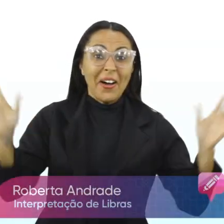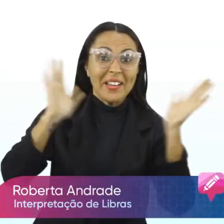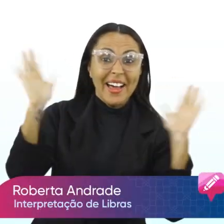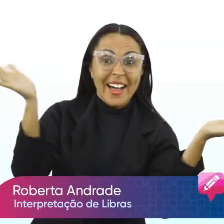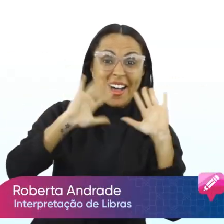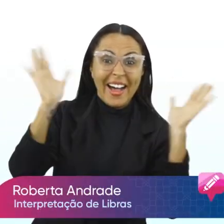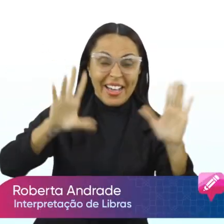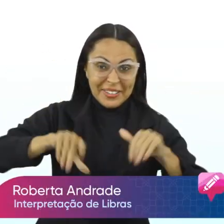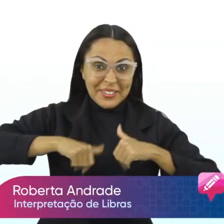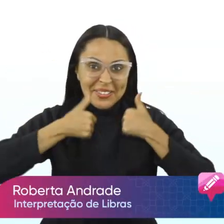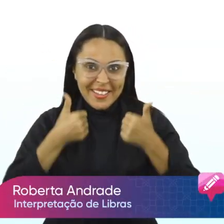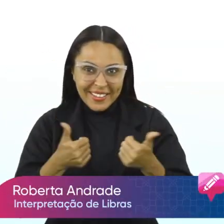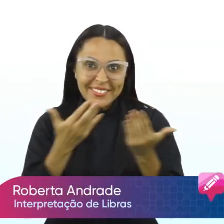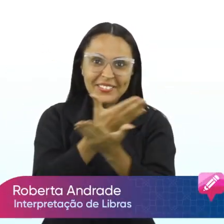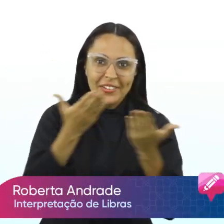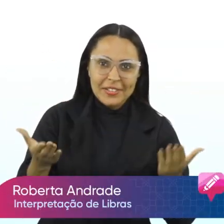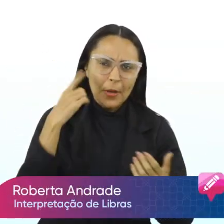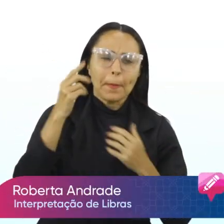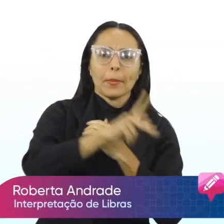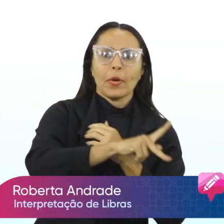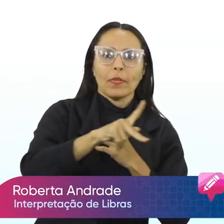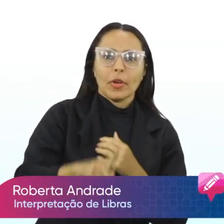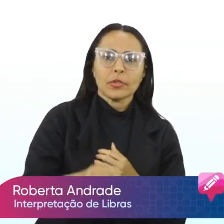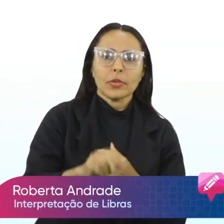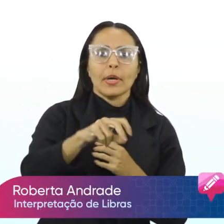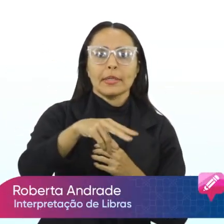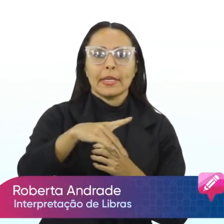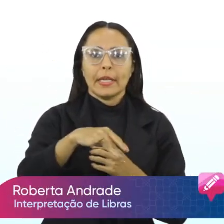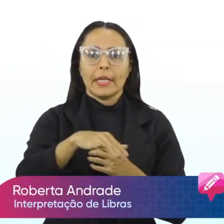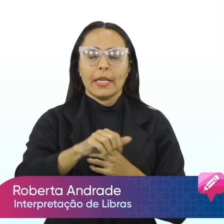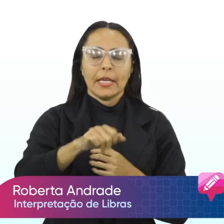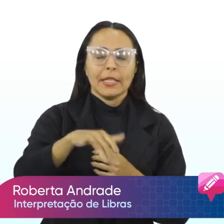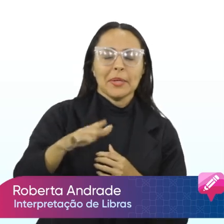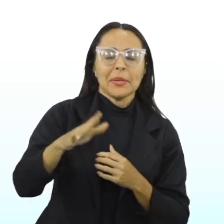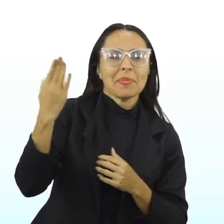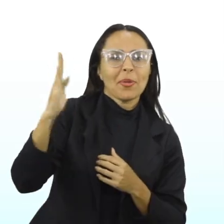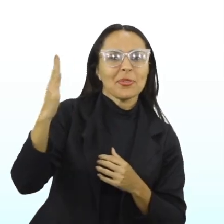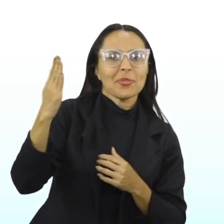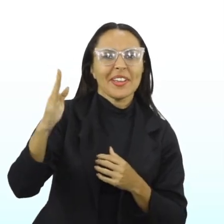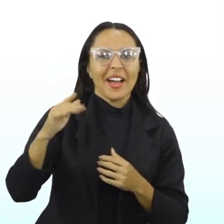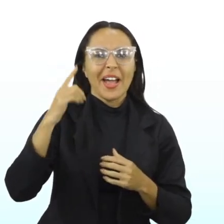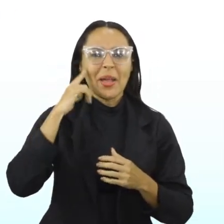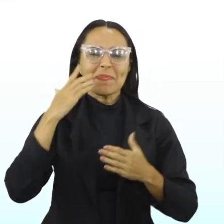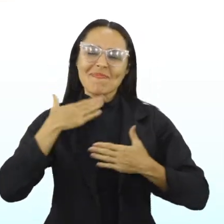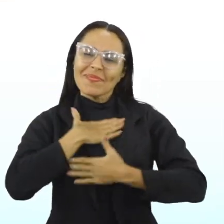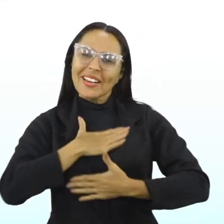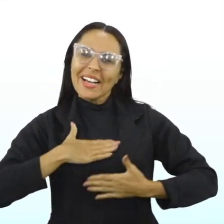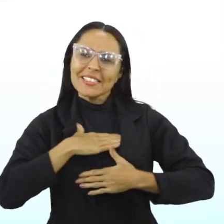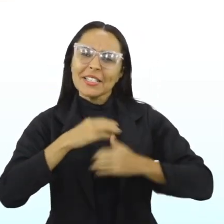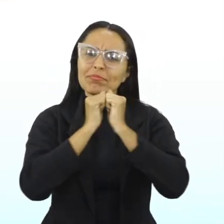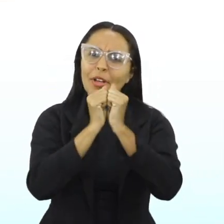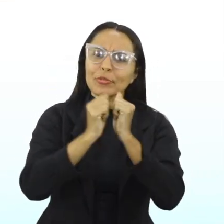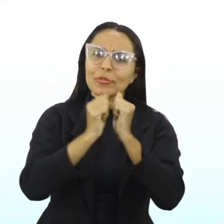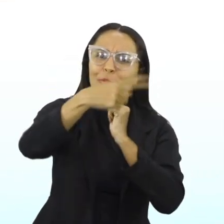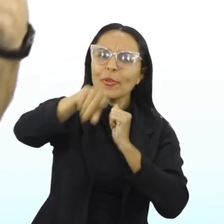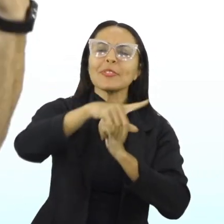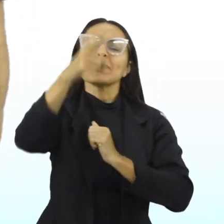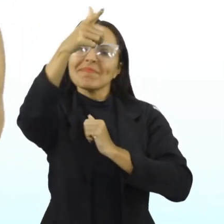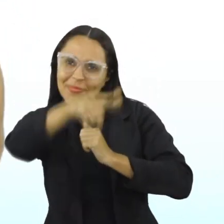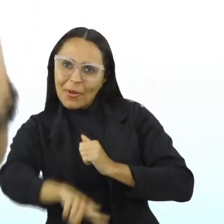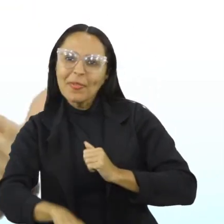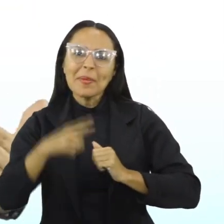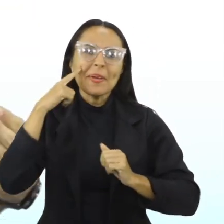Fala pessoas, e aí tudo certo? Aqui quem tá falando é o professor Andrei Tubarão de Biologia e é um prazer estar com vocês aqui novamente